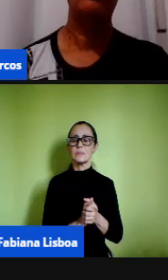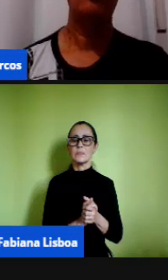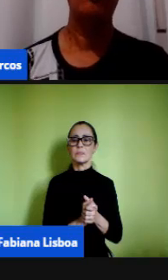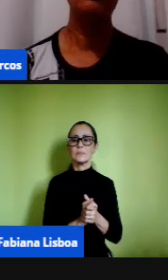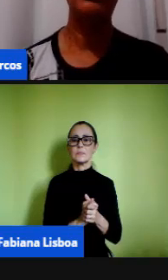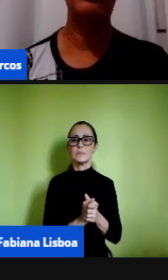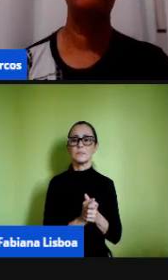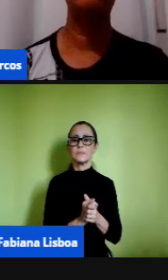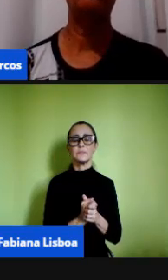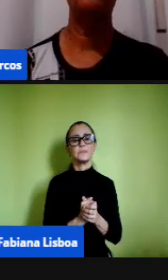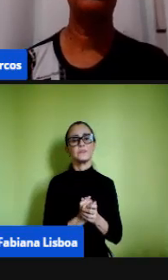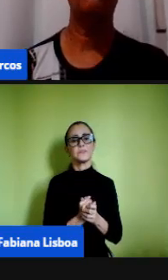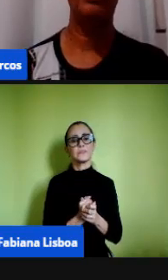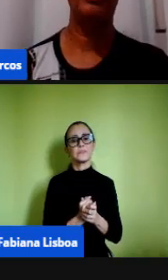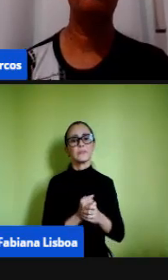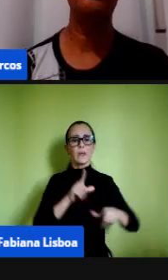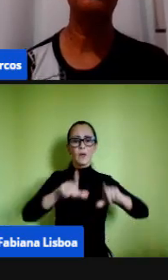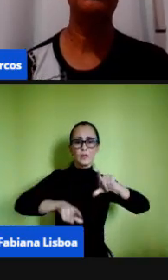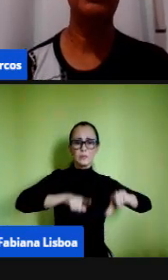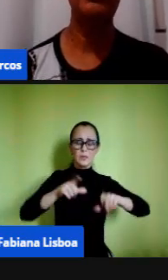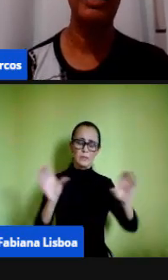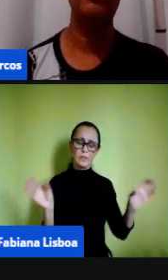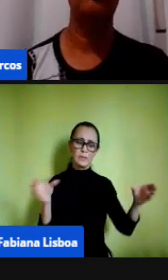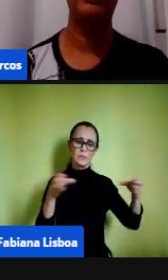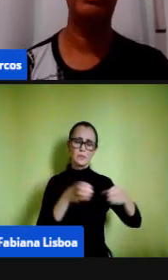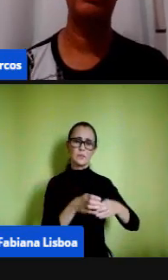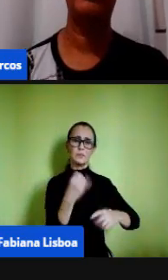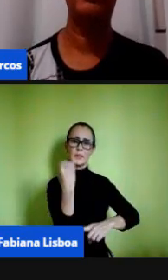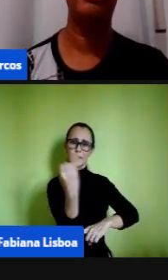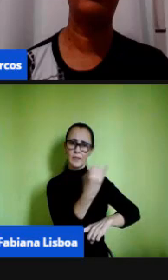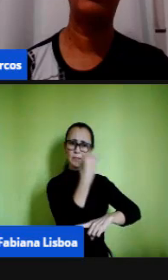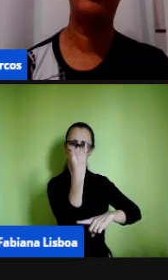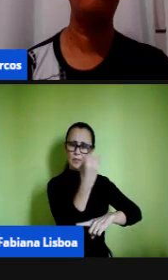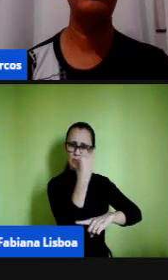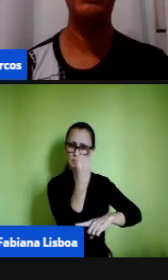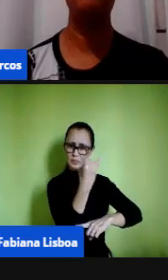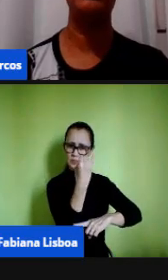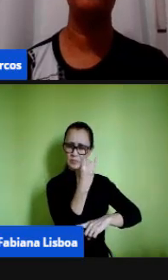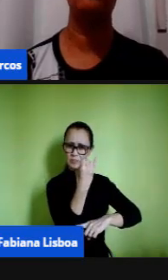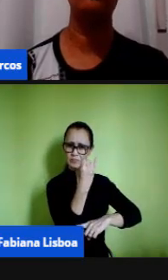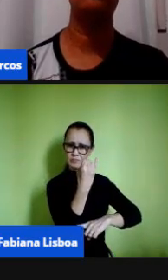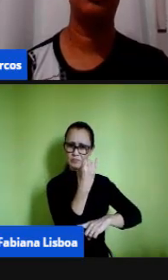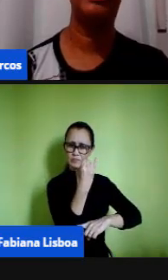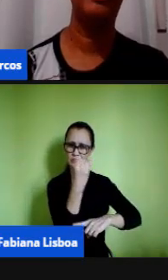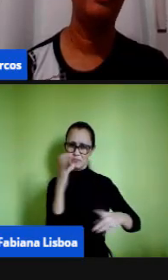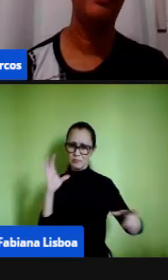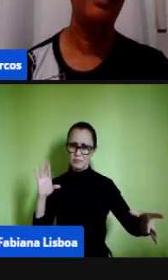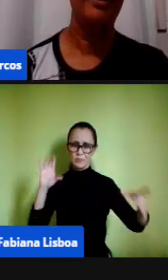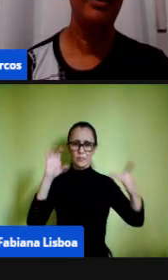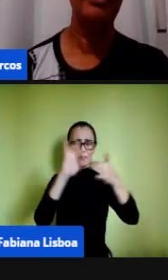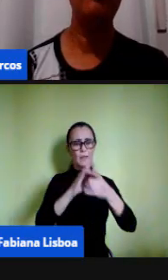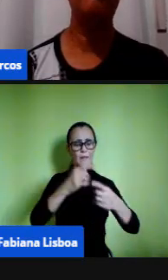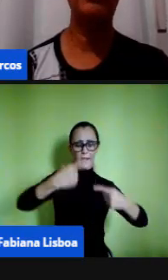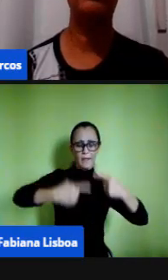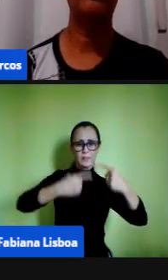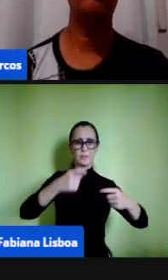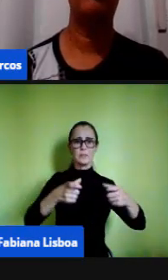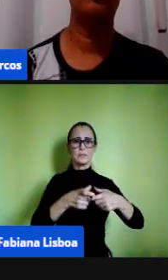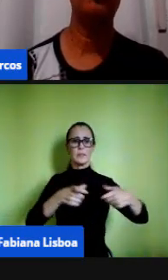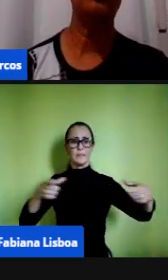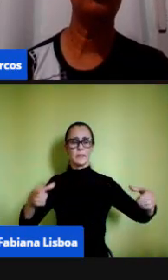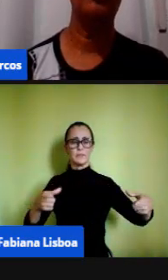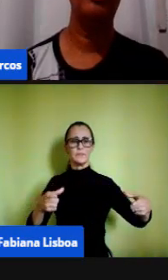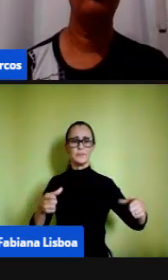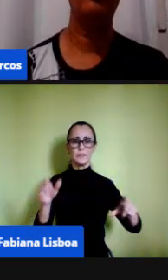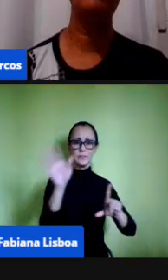Bem, o trabalho em grupo, então, é um importante aliado para ampliarmos as discussões. Então, na